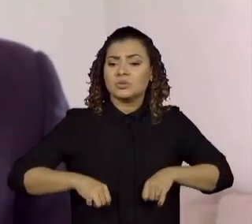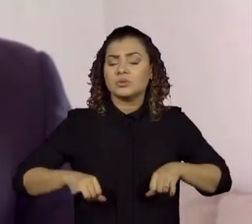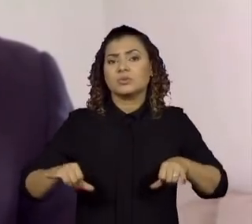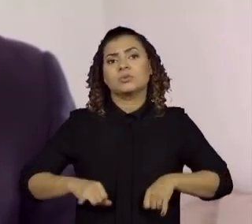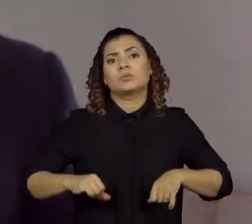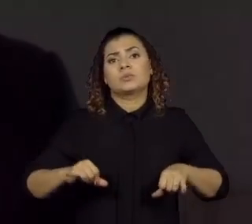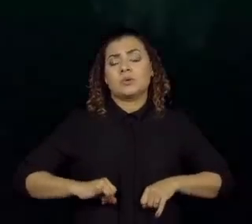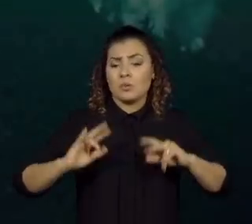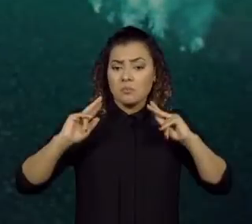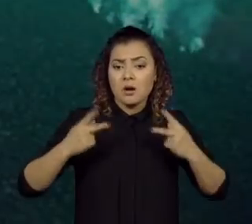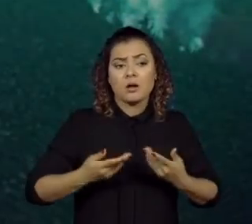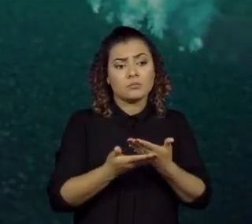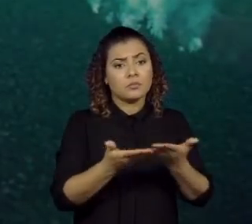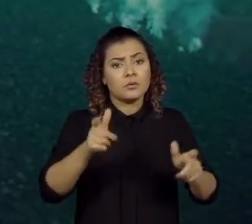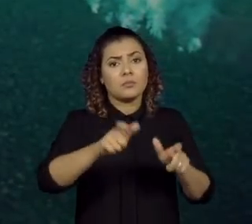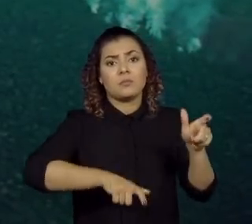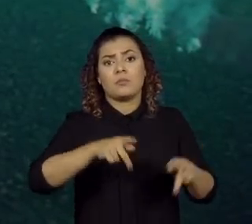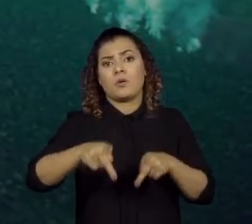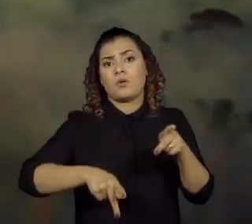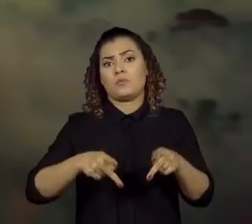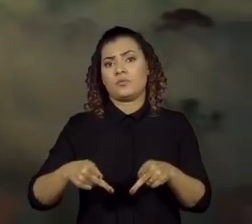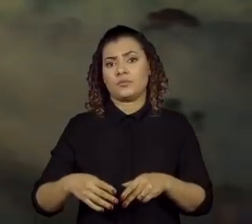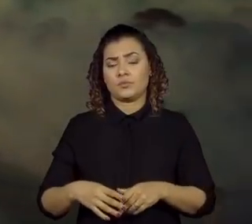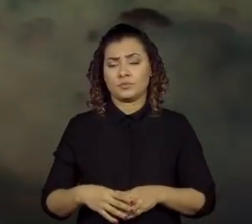toda a humanidade.